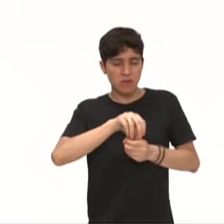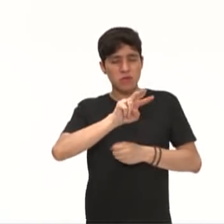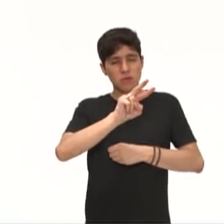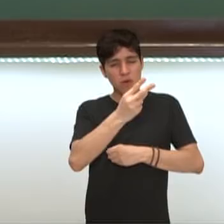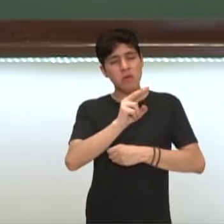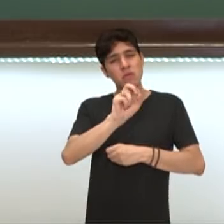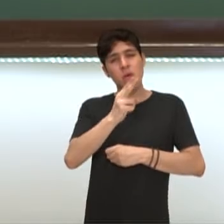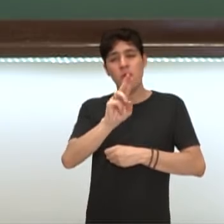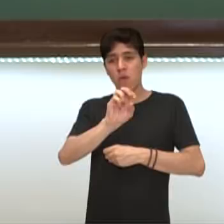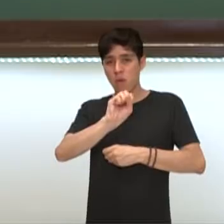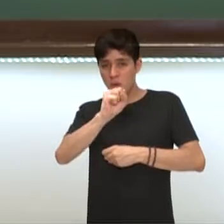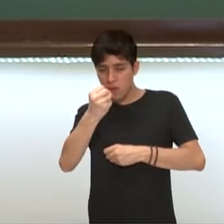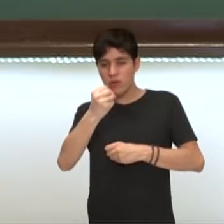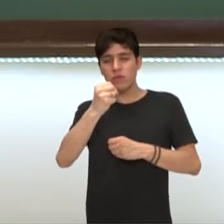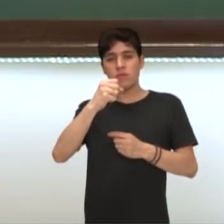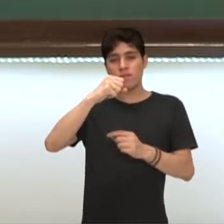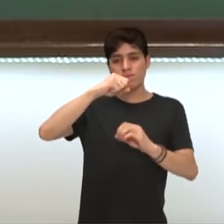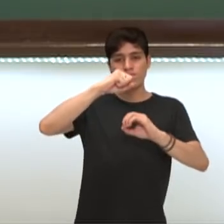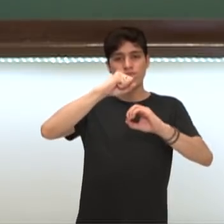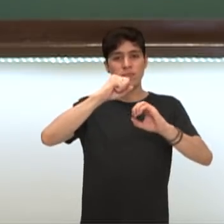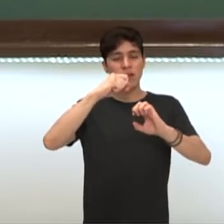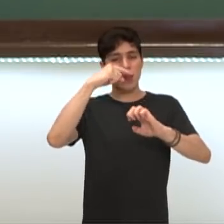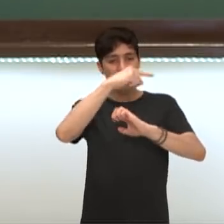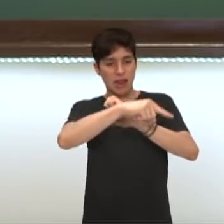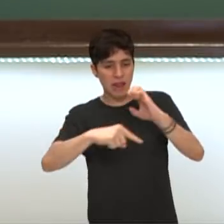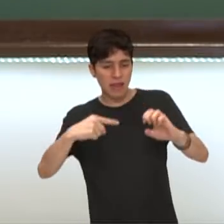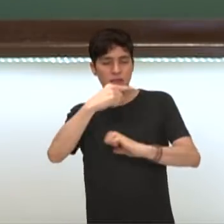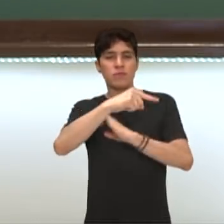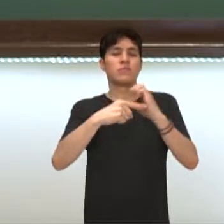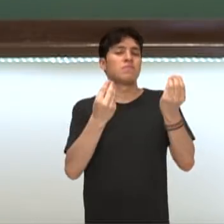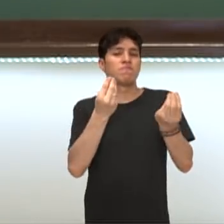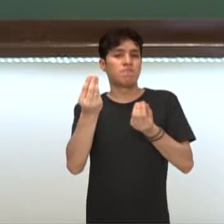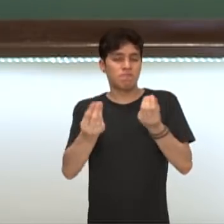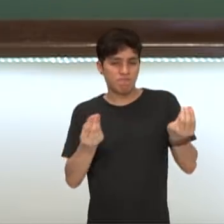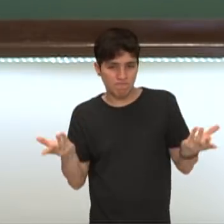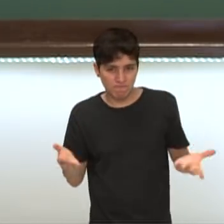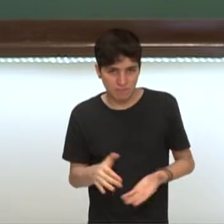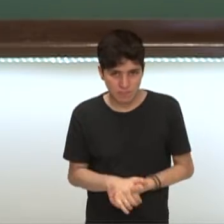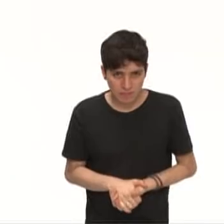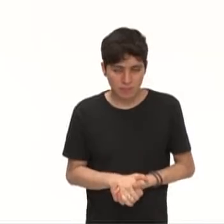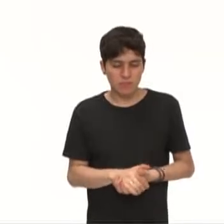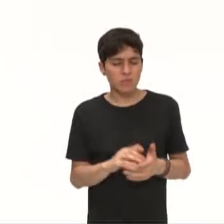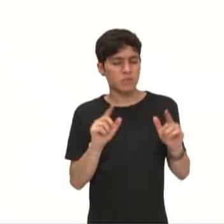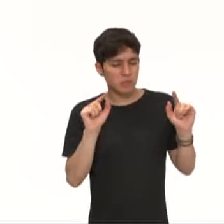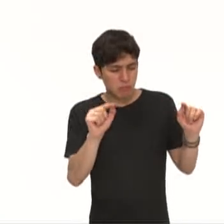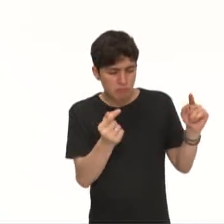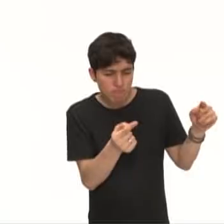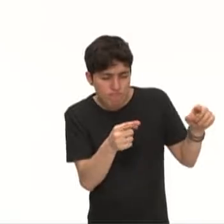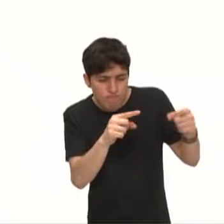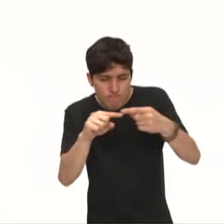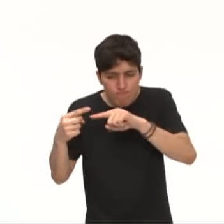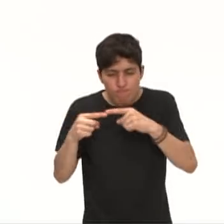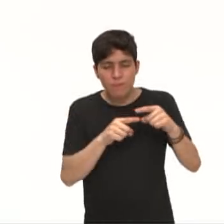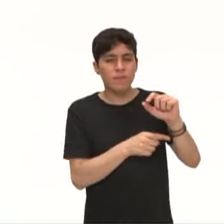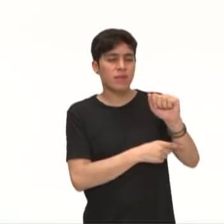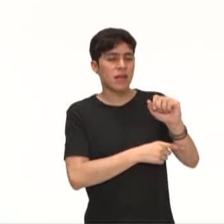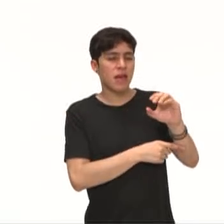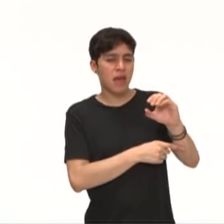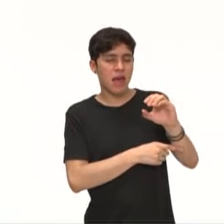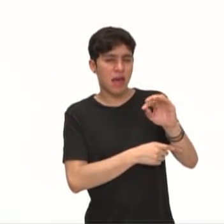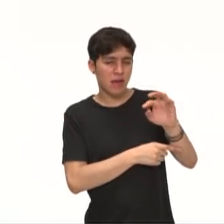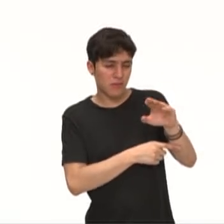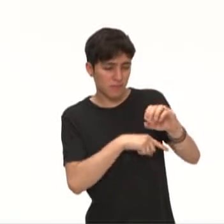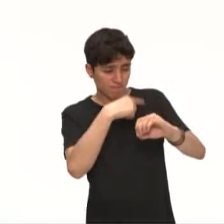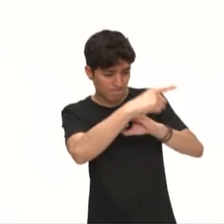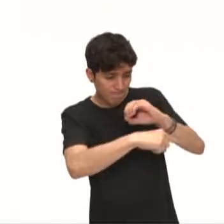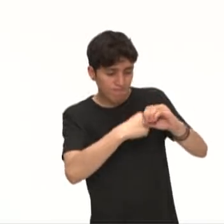elétrons na chamada camada de valência, ou seja, a última camadinha lá dos elétrons, certo? Para que as combinações entre os átomos dos elementos